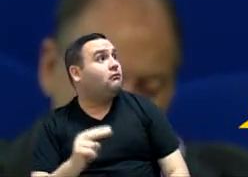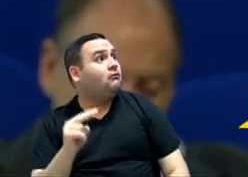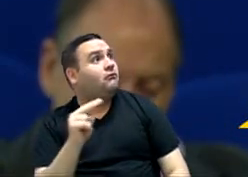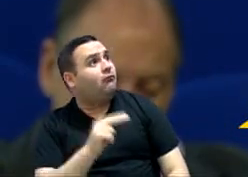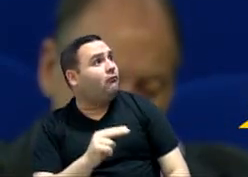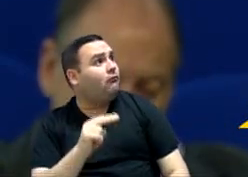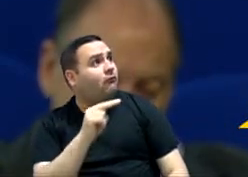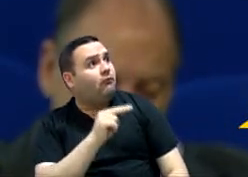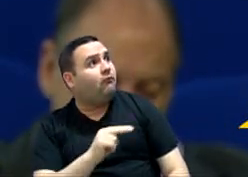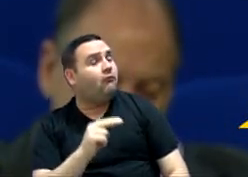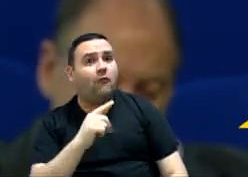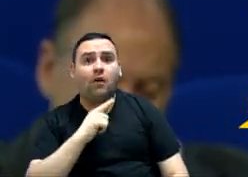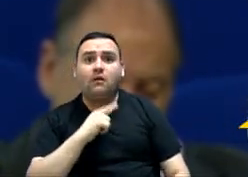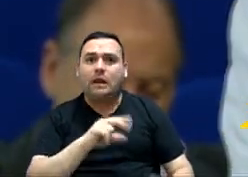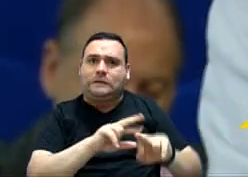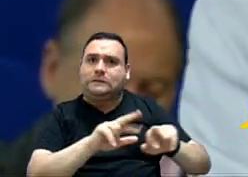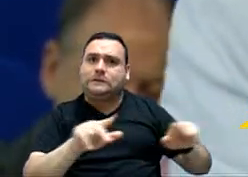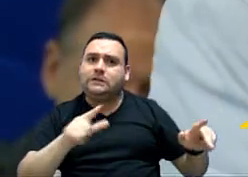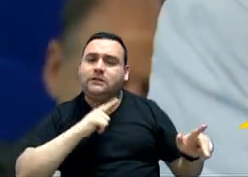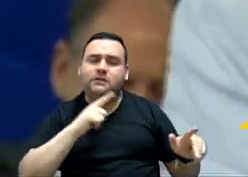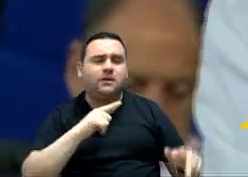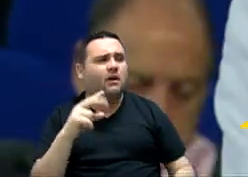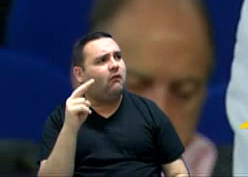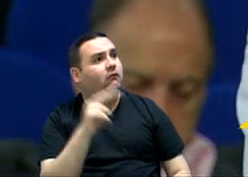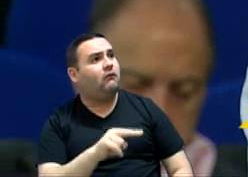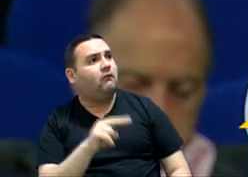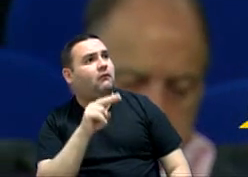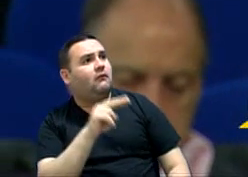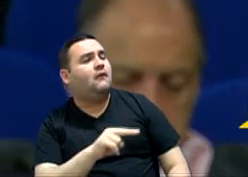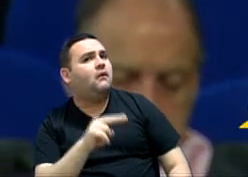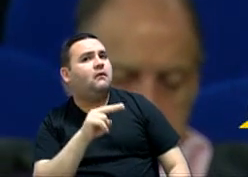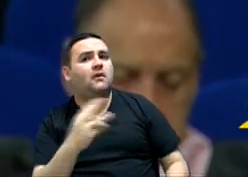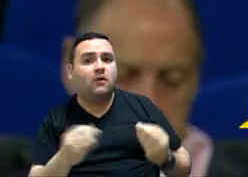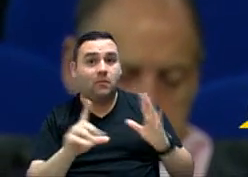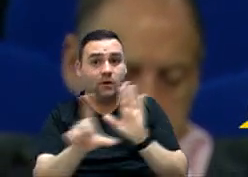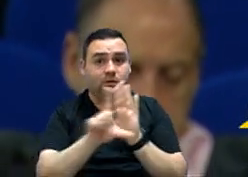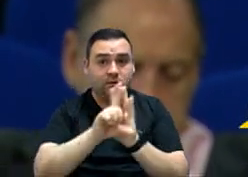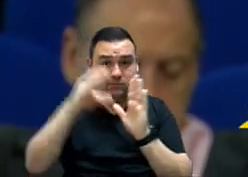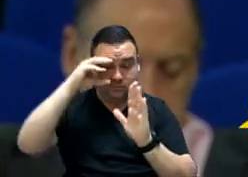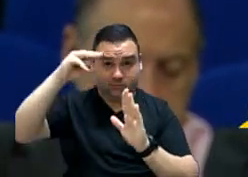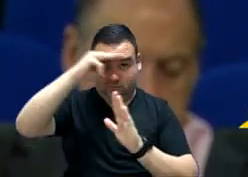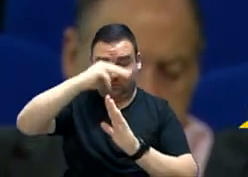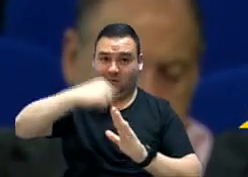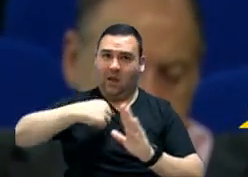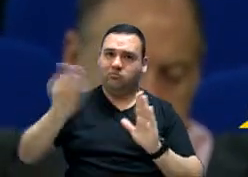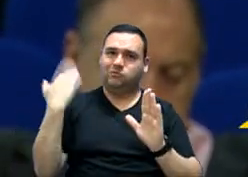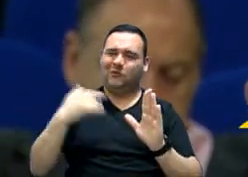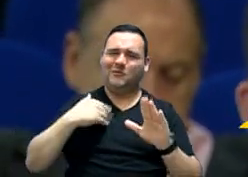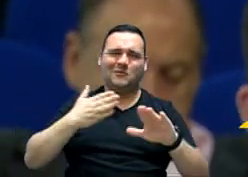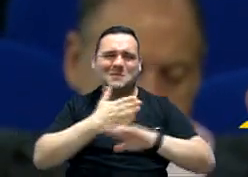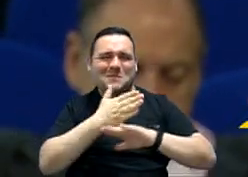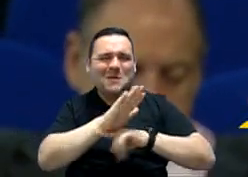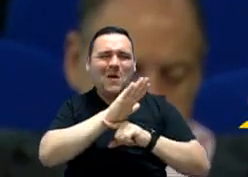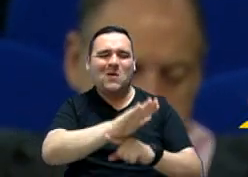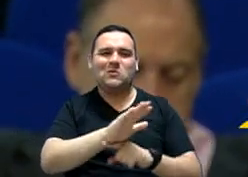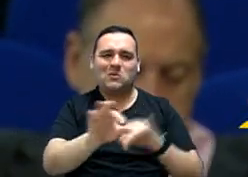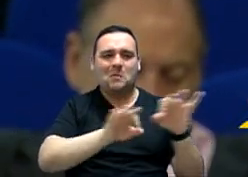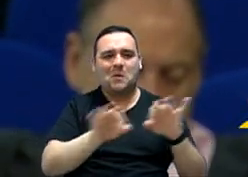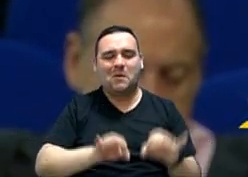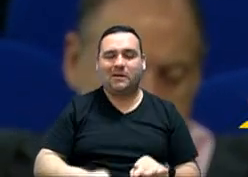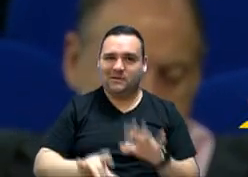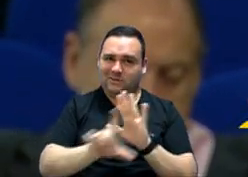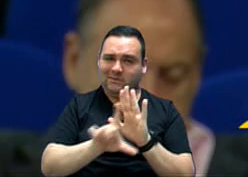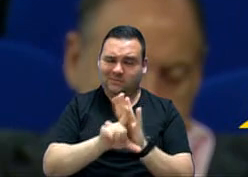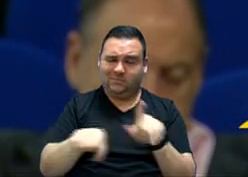variadas formas de manifestações de violência. Então, a Lei Maria da Penha, que eu tive a honra de participar da sua elaboração